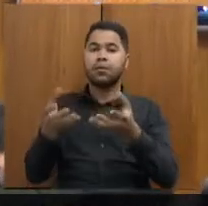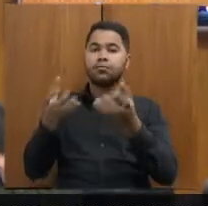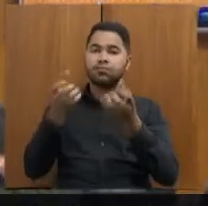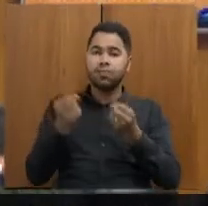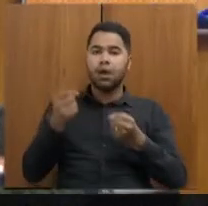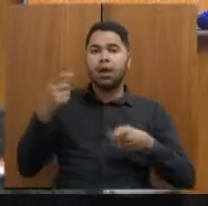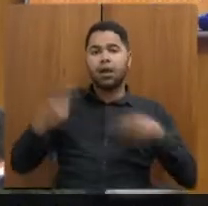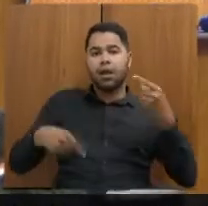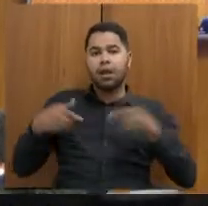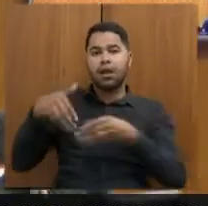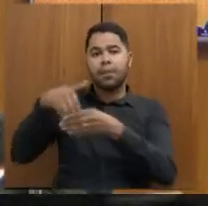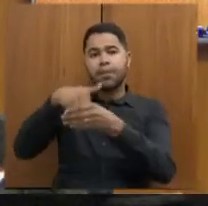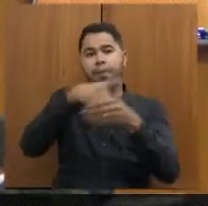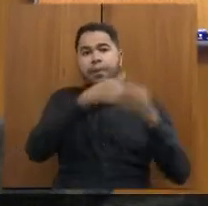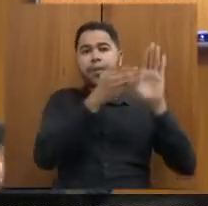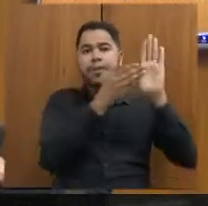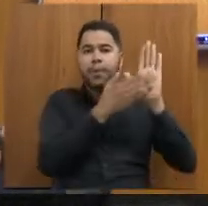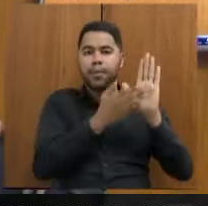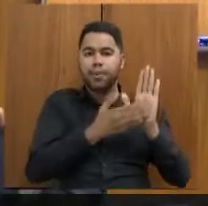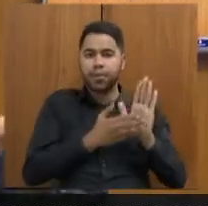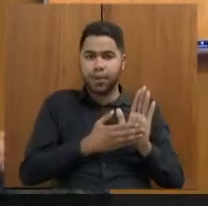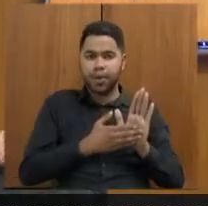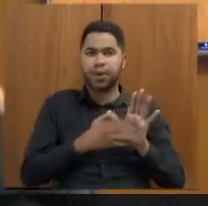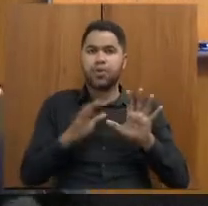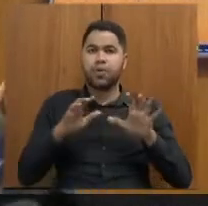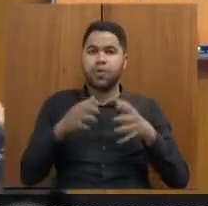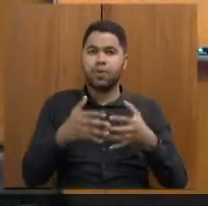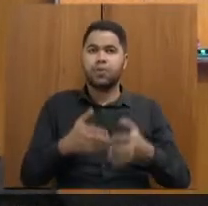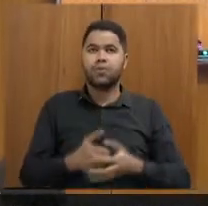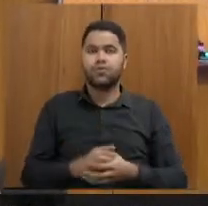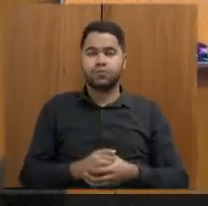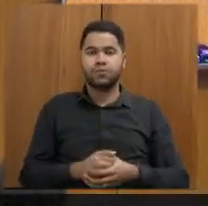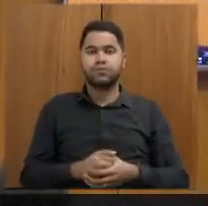e votar proposições da comissão